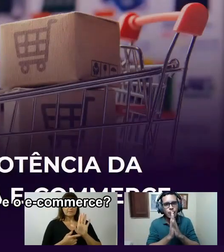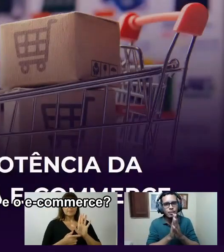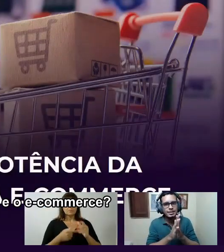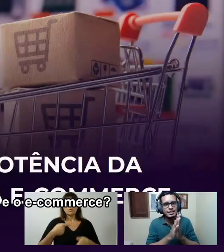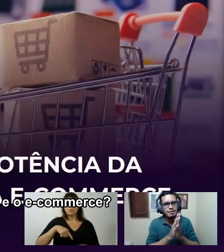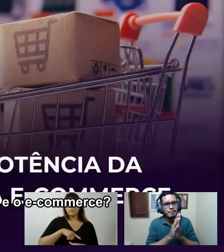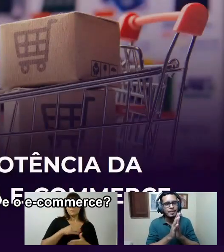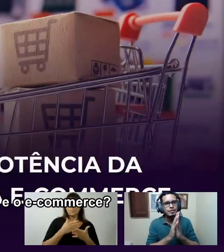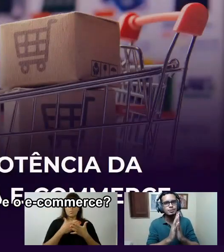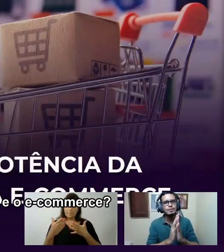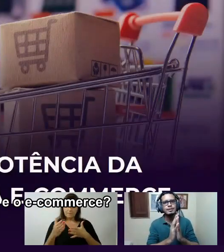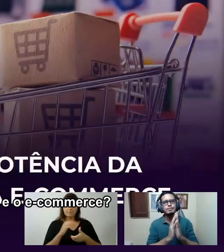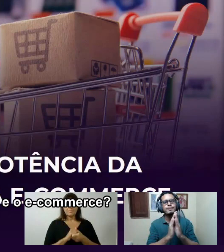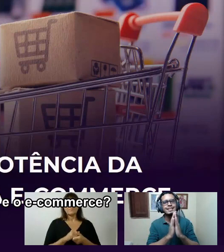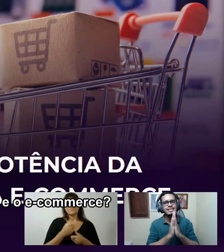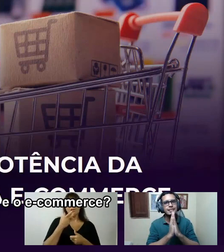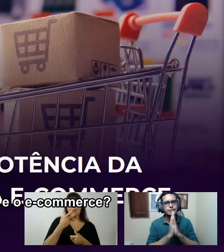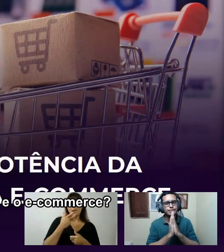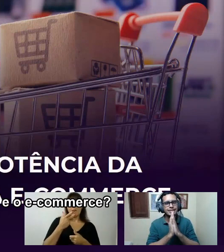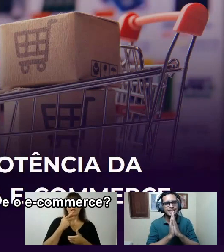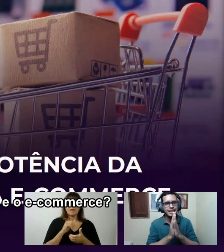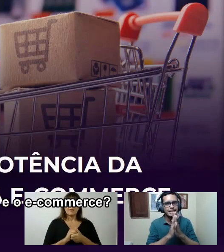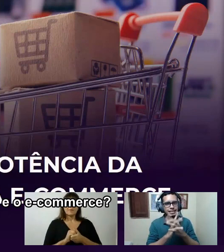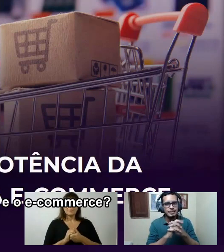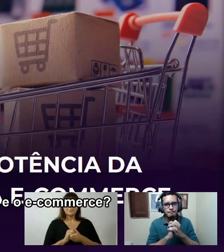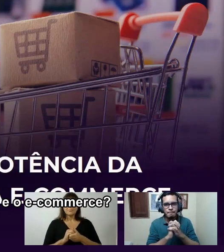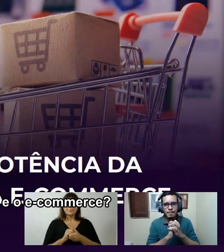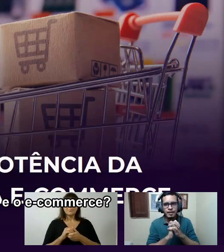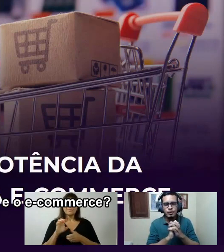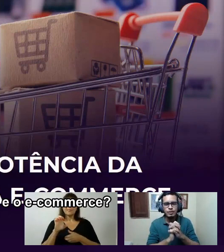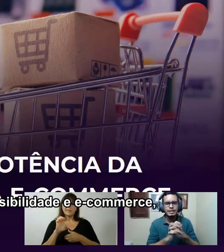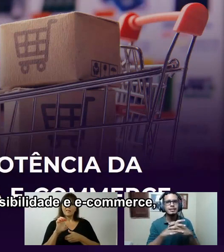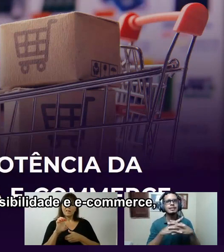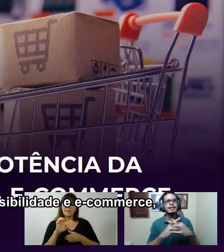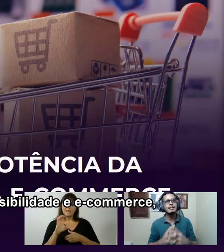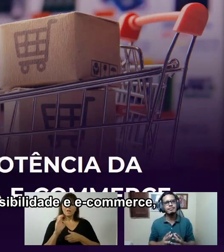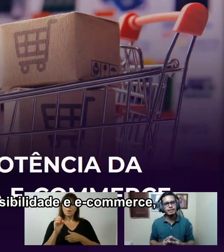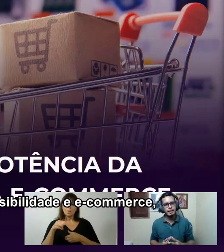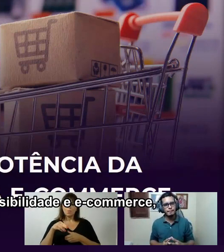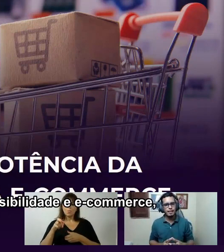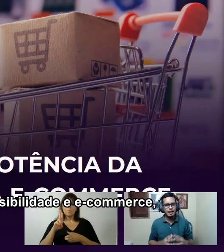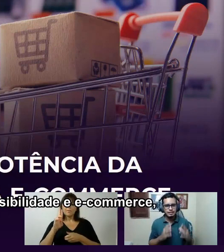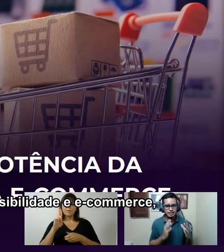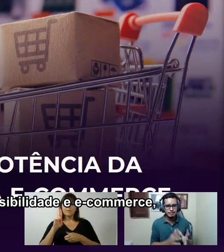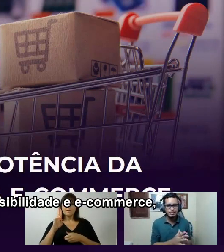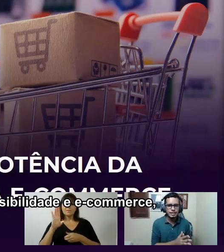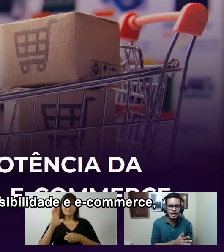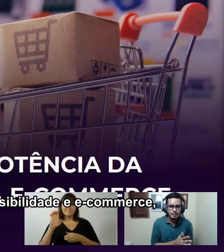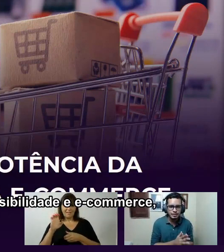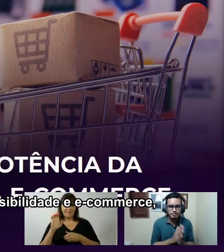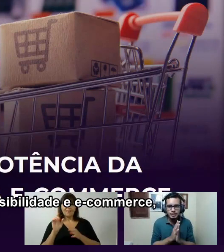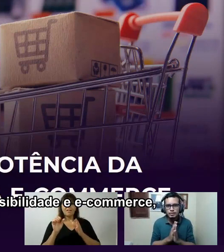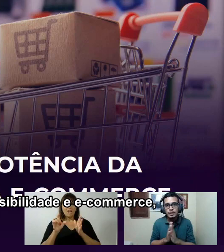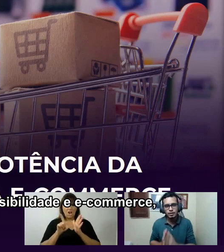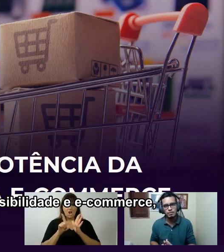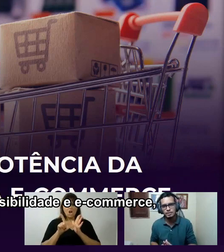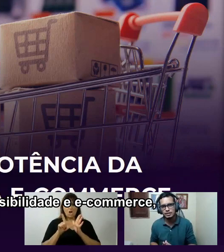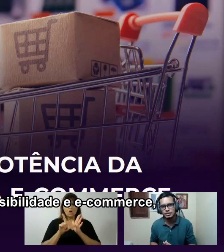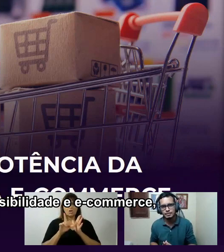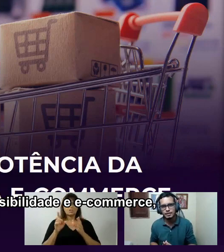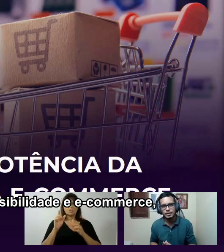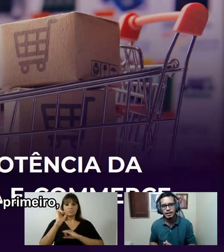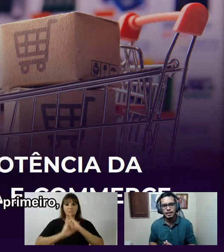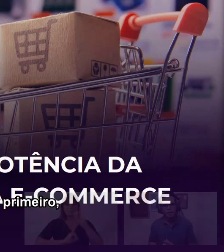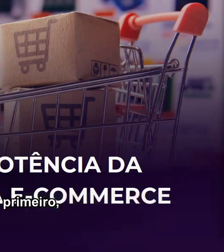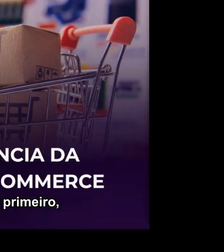sobre e-commerce, nós primeiro precisamos pensar assim: o que tem a ver a acessibilidade e o